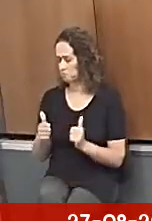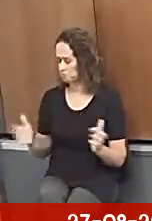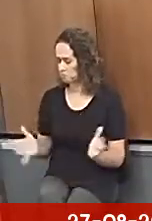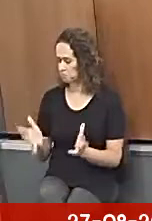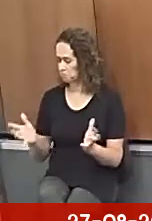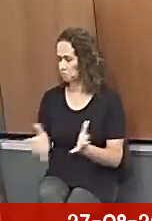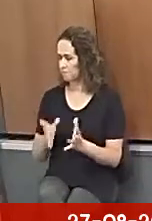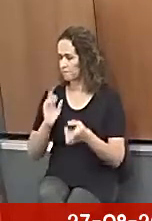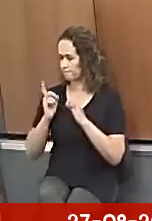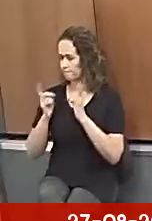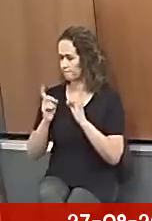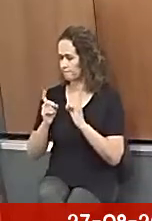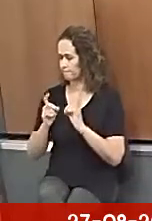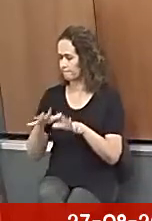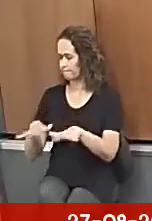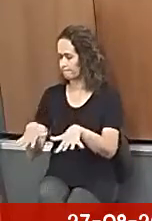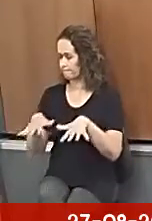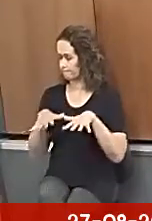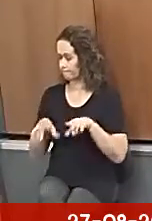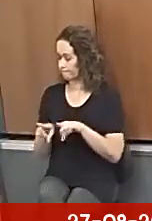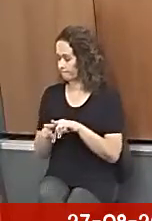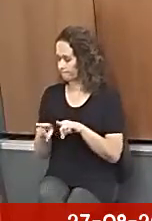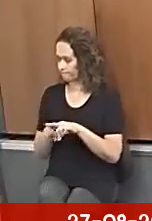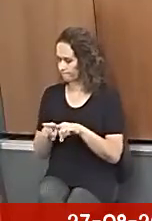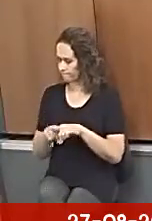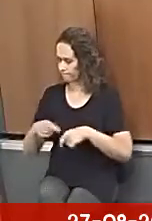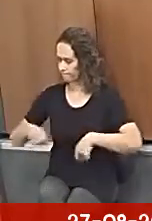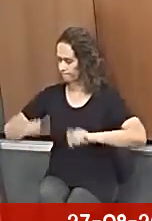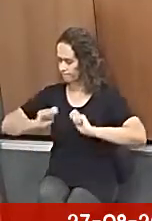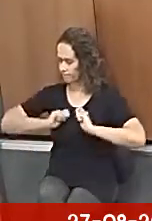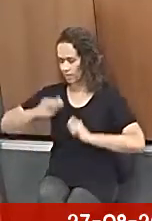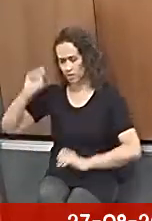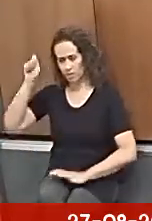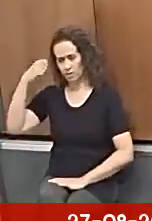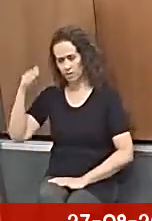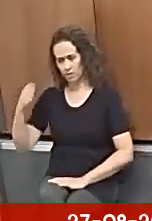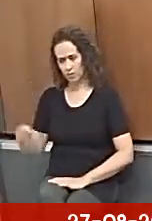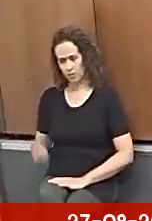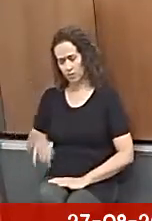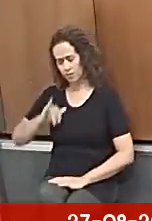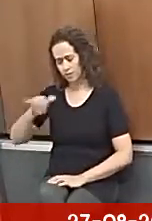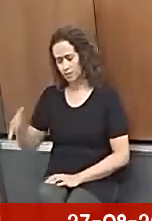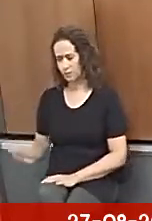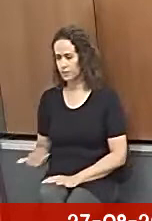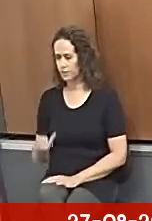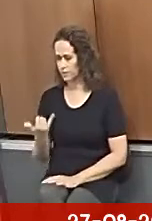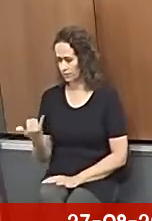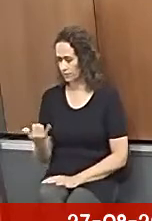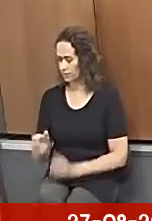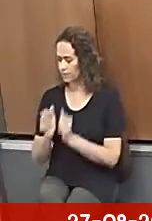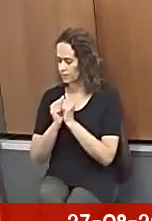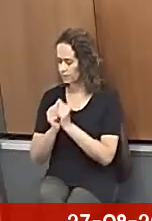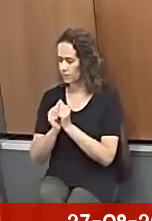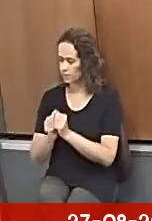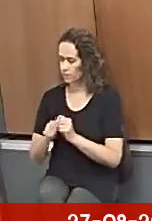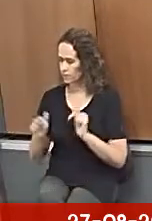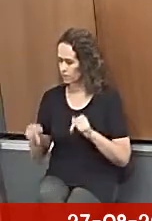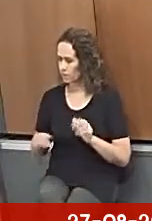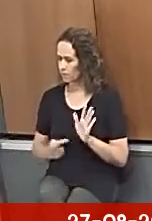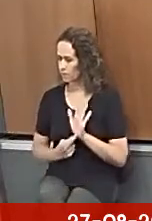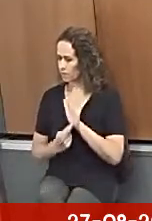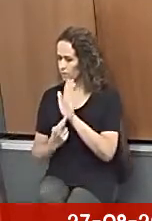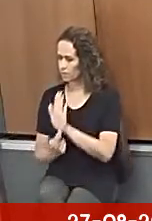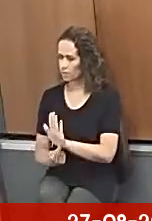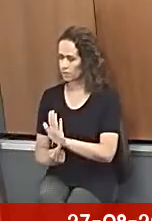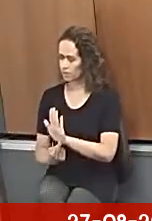e que nos deram a honra ea oportunidade de estarmos aqui para representar